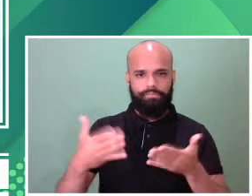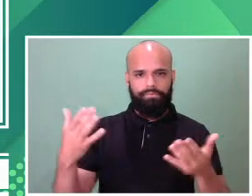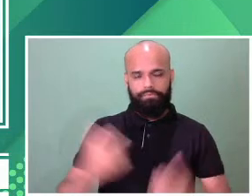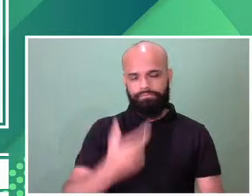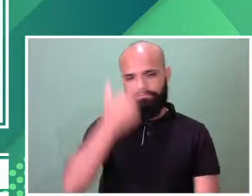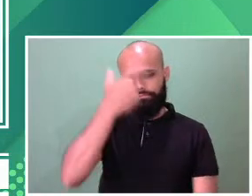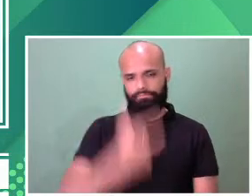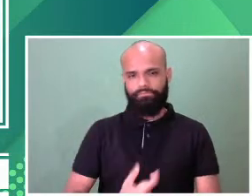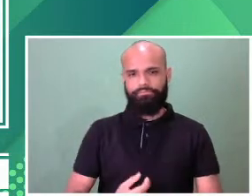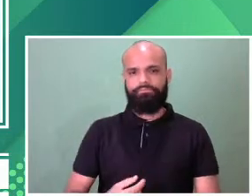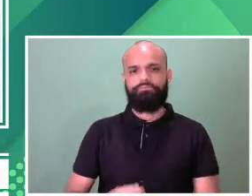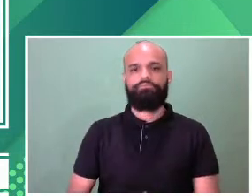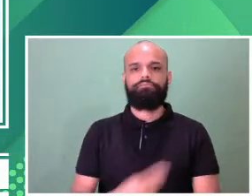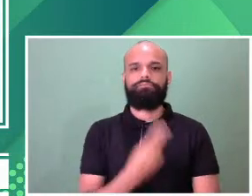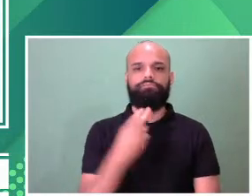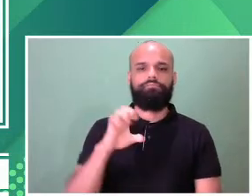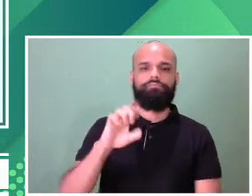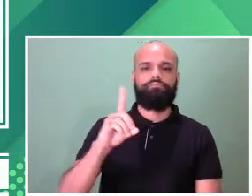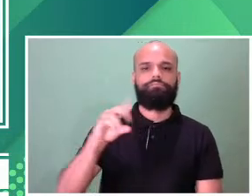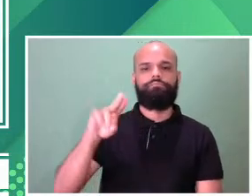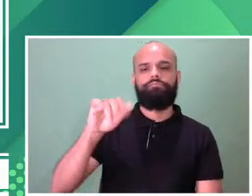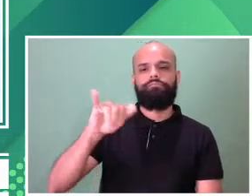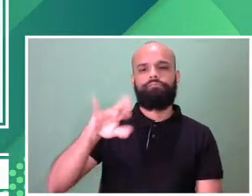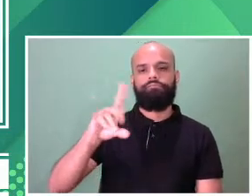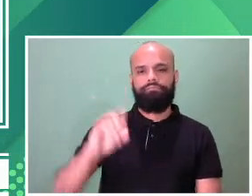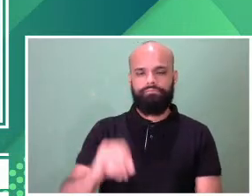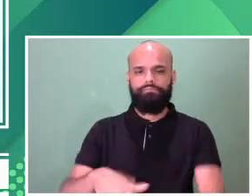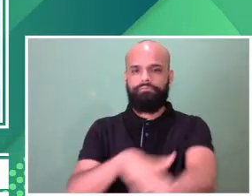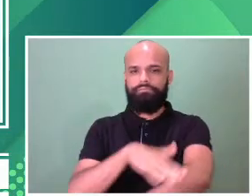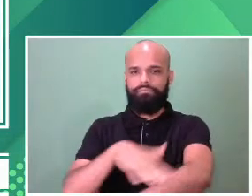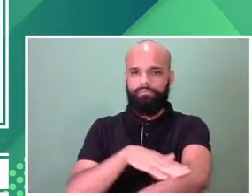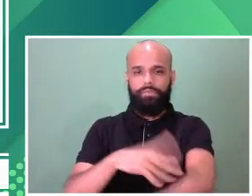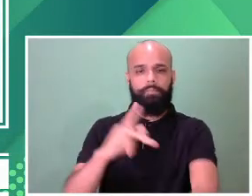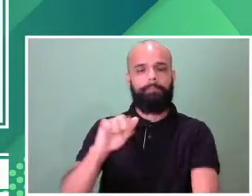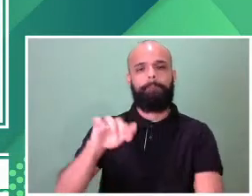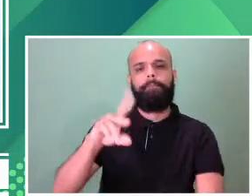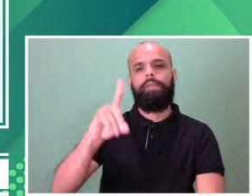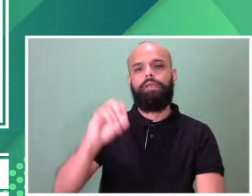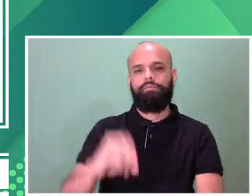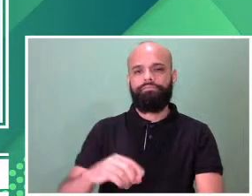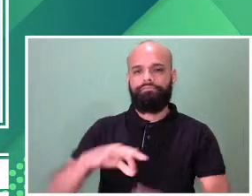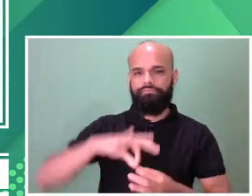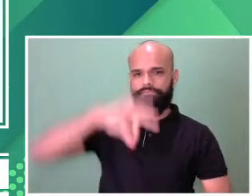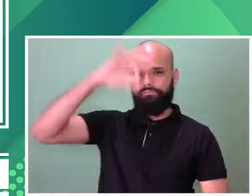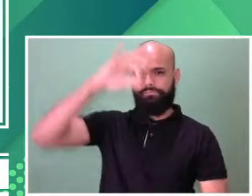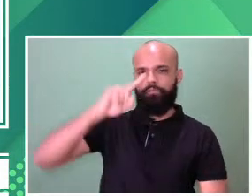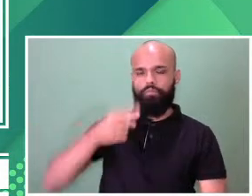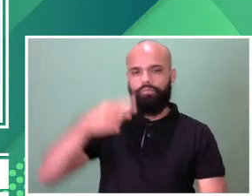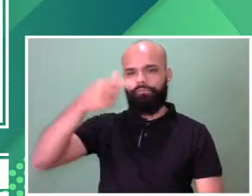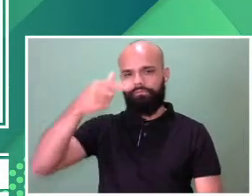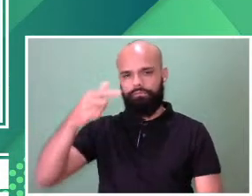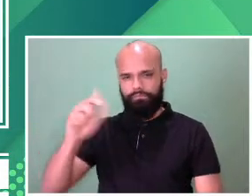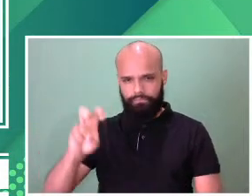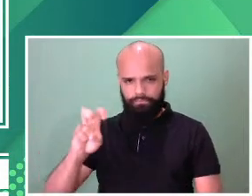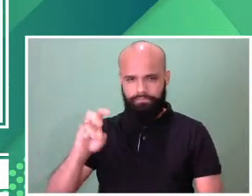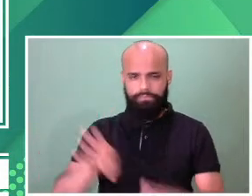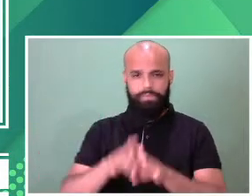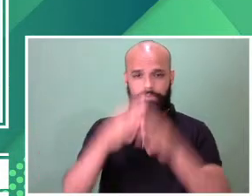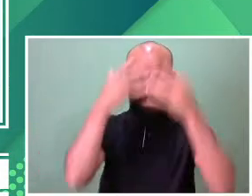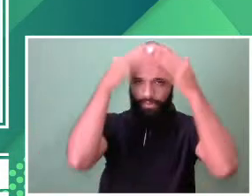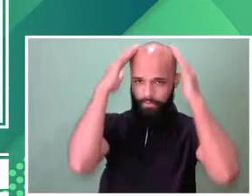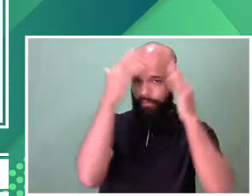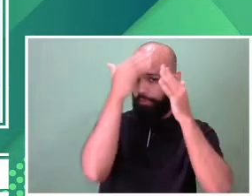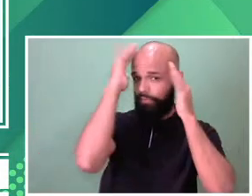audiodescrição. Me chamo Eduardo Moreira, tenho um tom de pele parda, 1,75 m de altura, cabelos curtos e